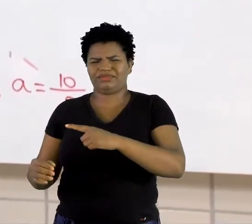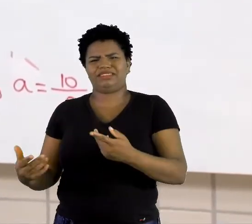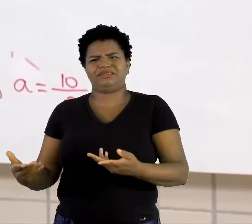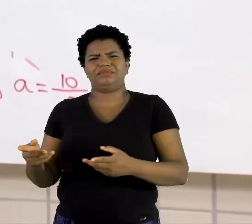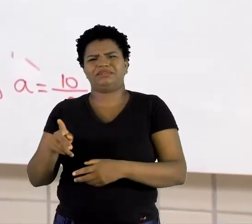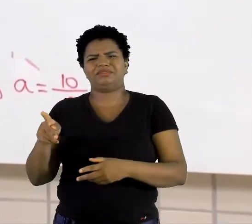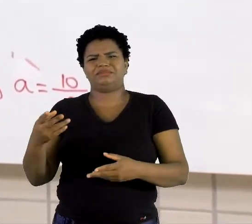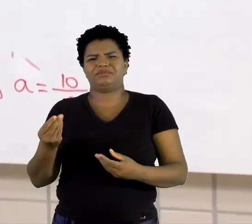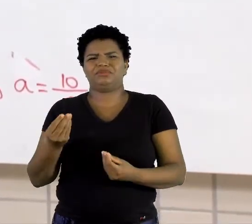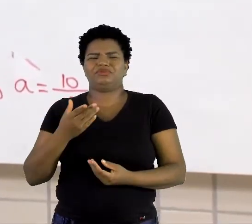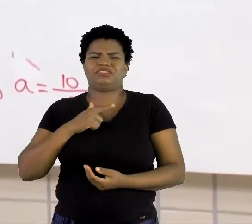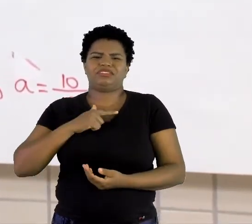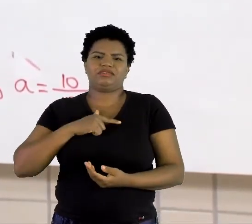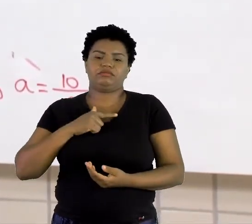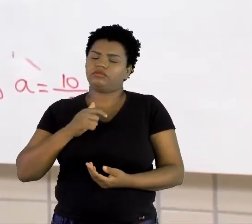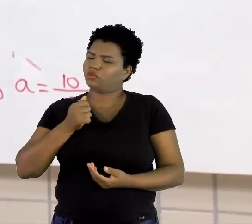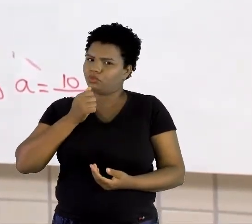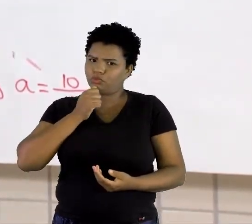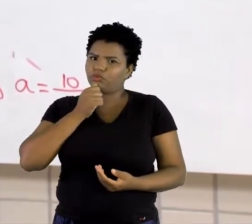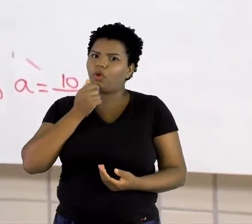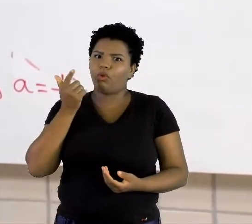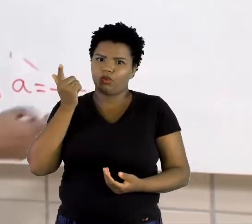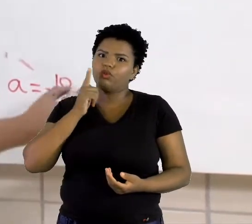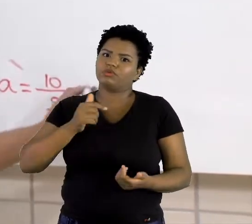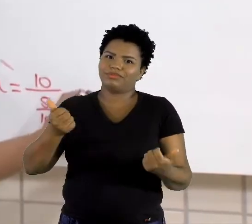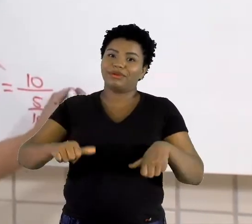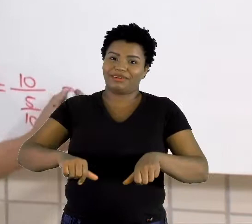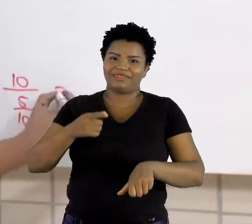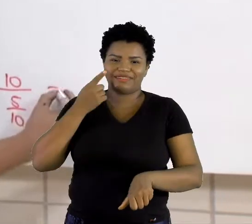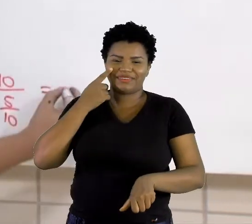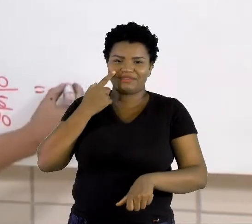feio. Ainda não, eu consigo piorar. Quer ver?